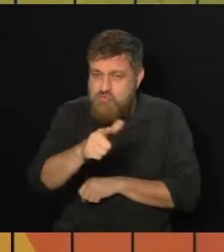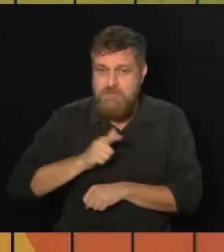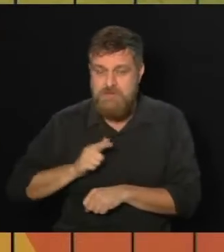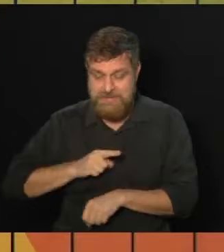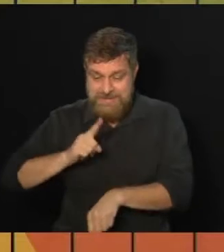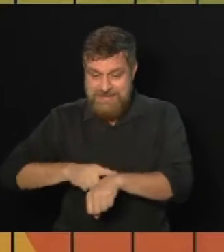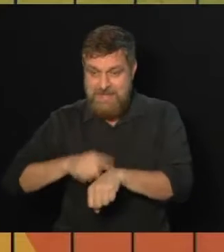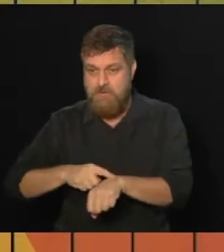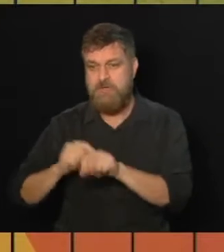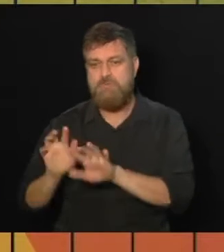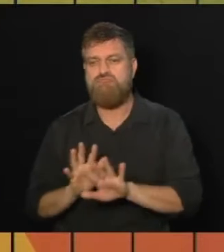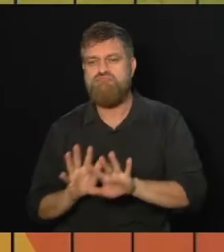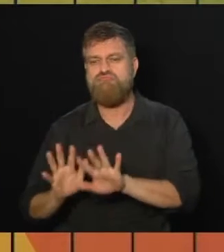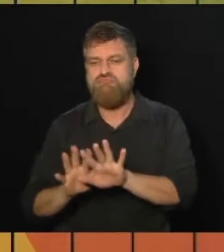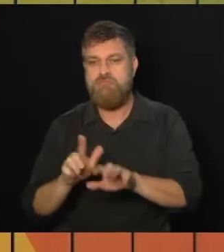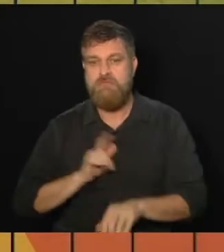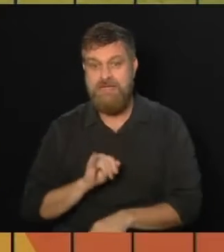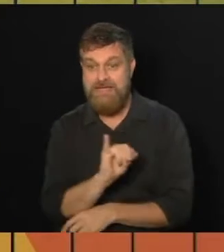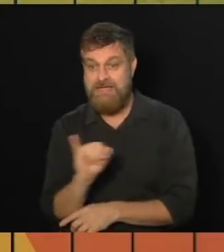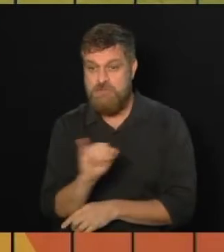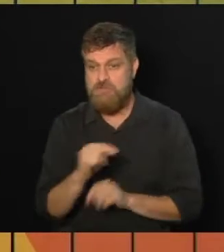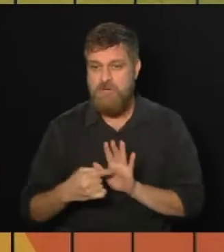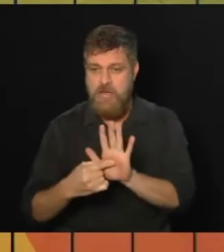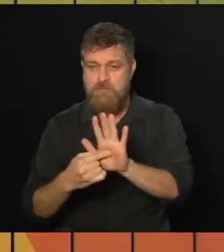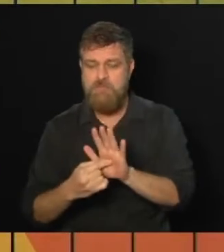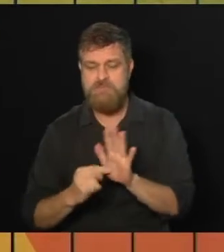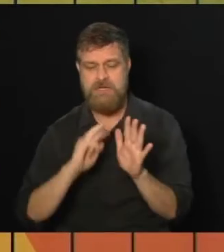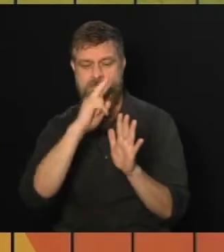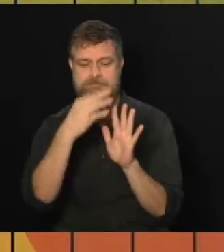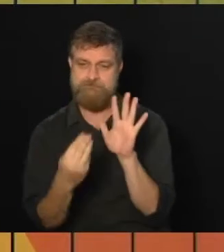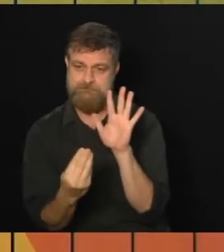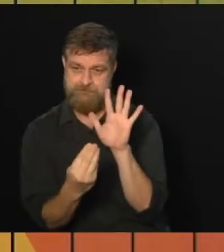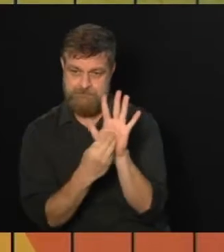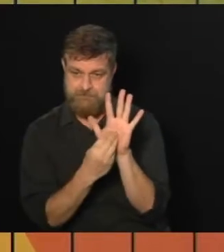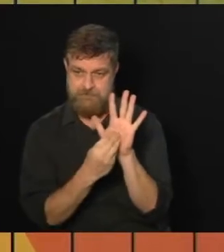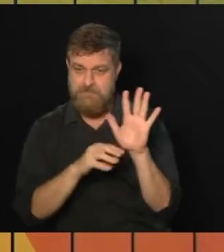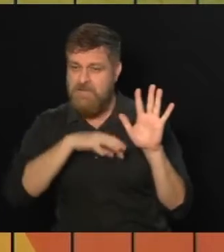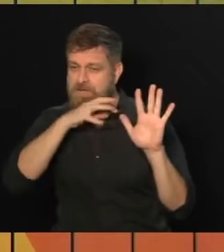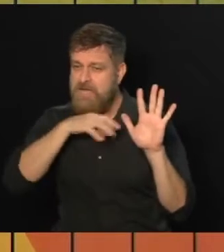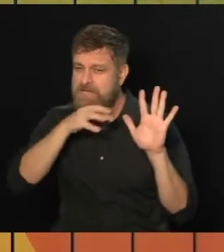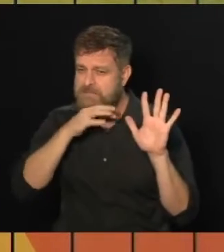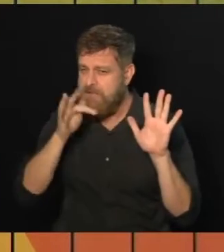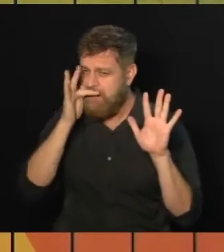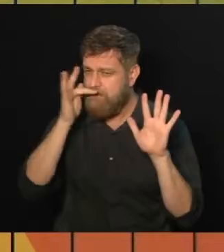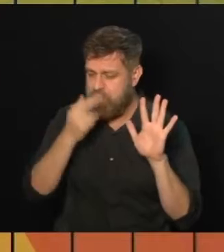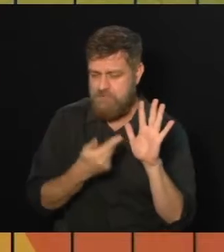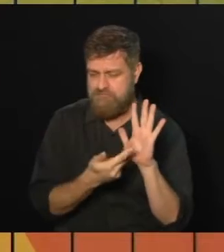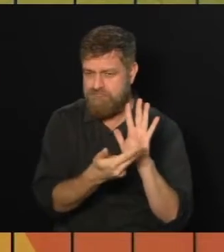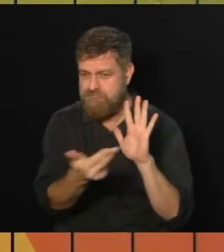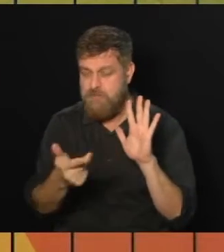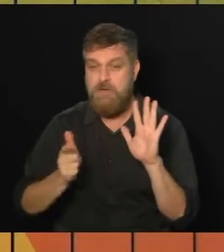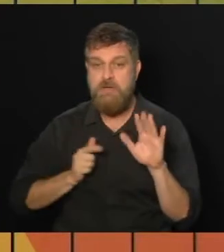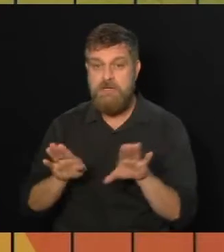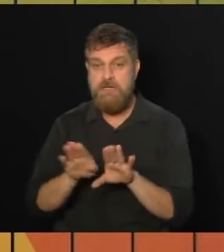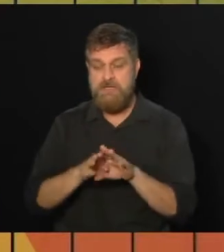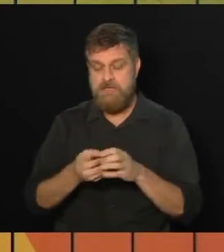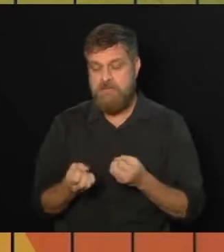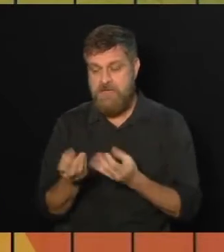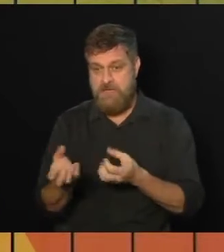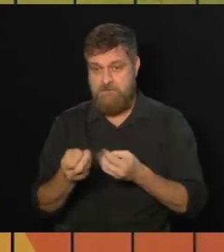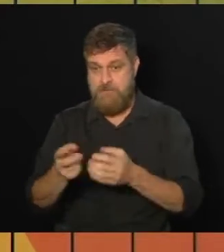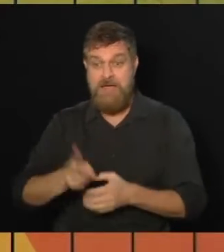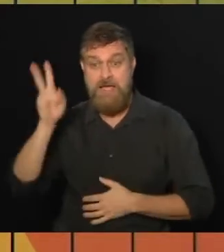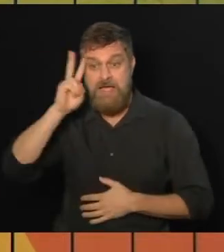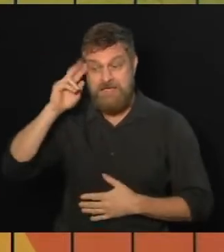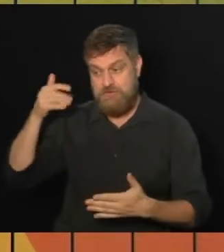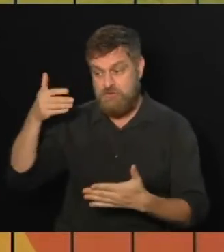atividade, monitores vão apresentar a biodiversidade da Mata Santa Genebra, além de informar sobre os aspectos